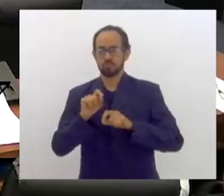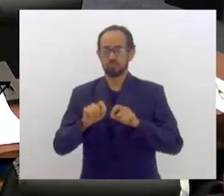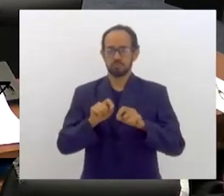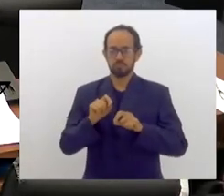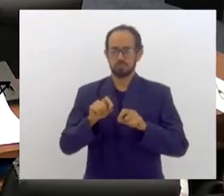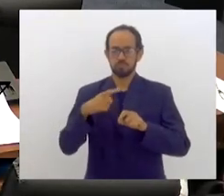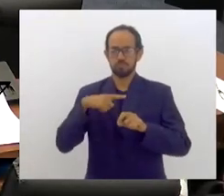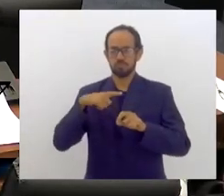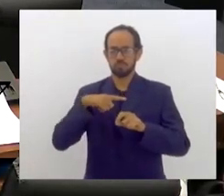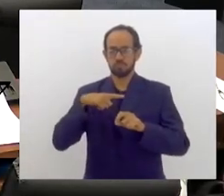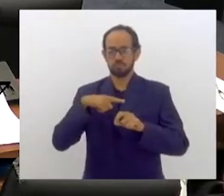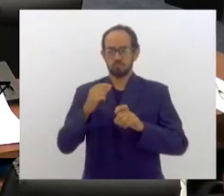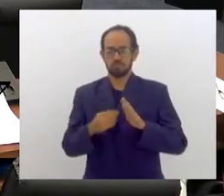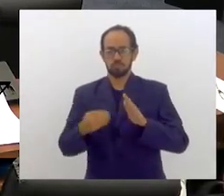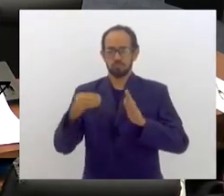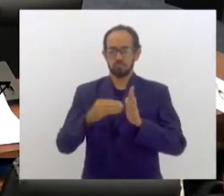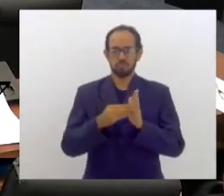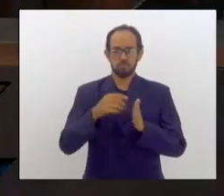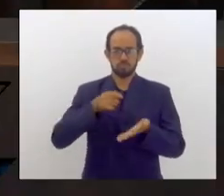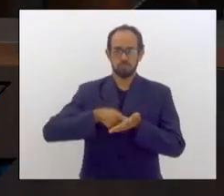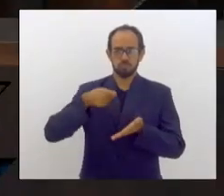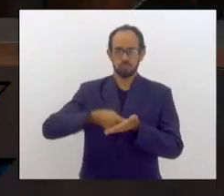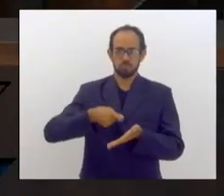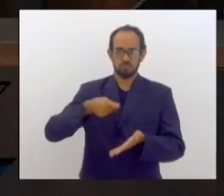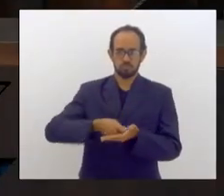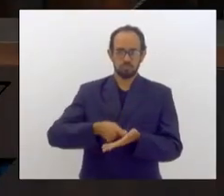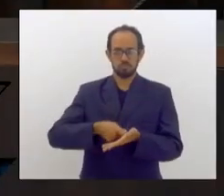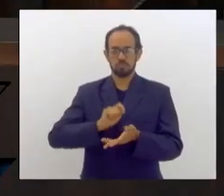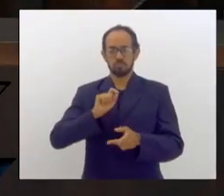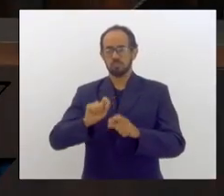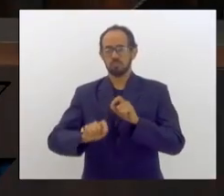que coloca, impõe